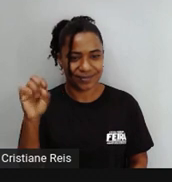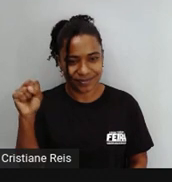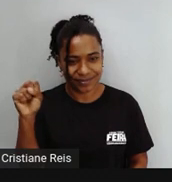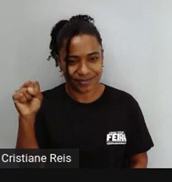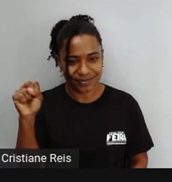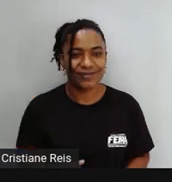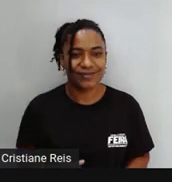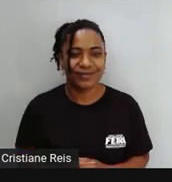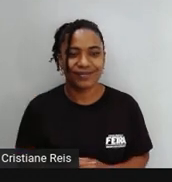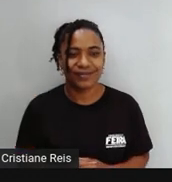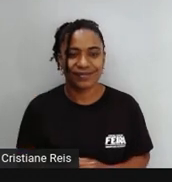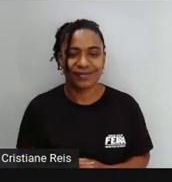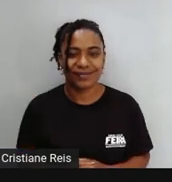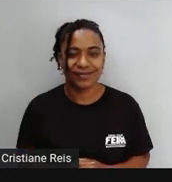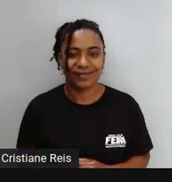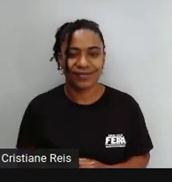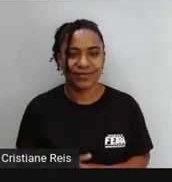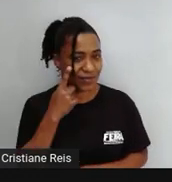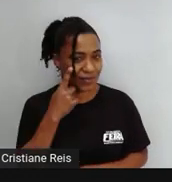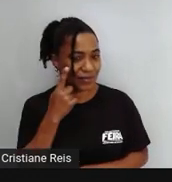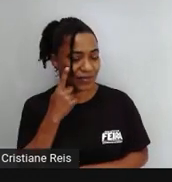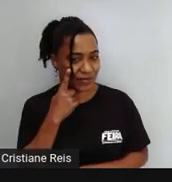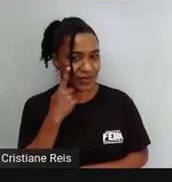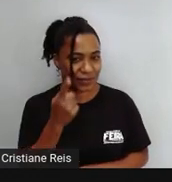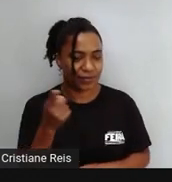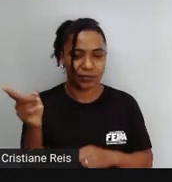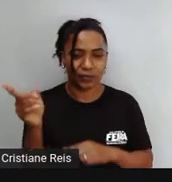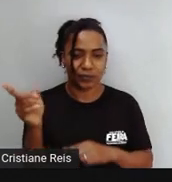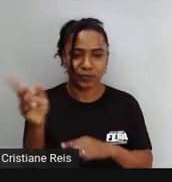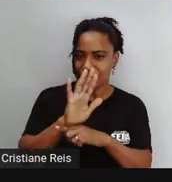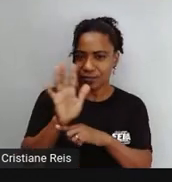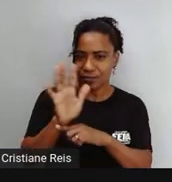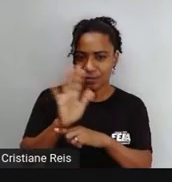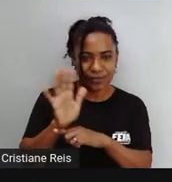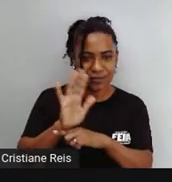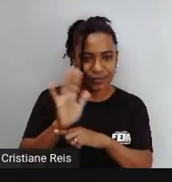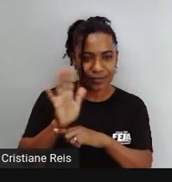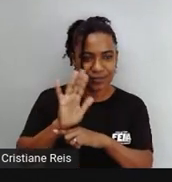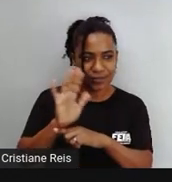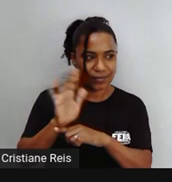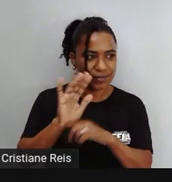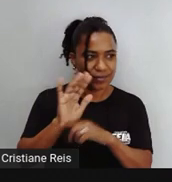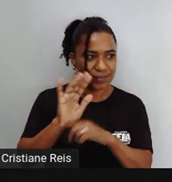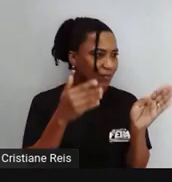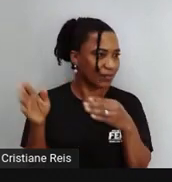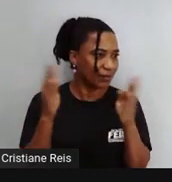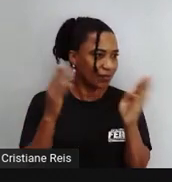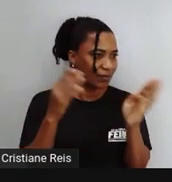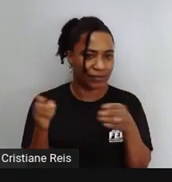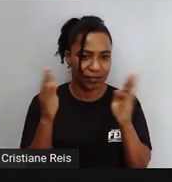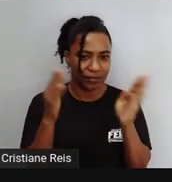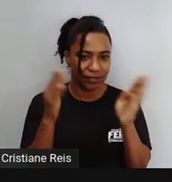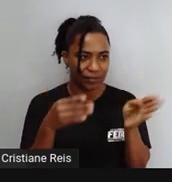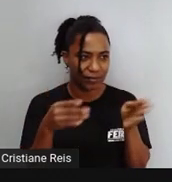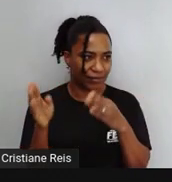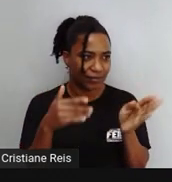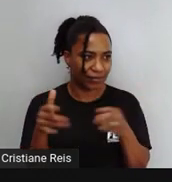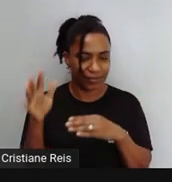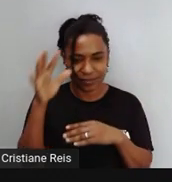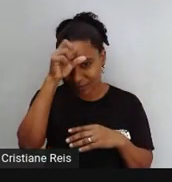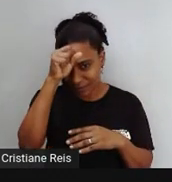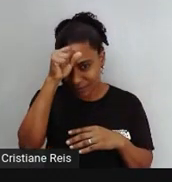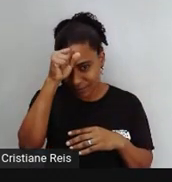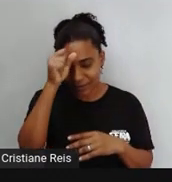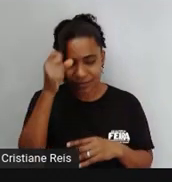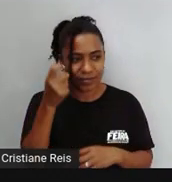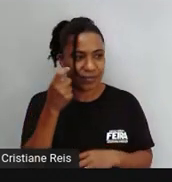Listen and repeat. Então, nós vamos agora assistir a um vídeo, porque é importante que a gente pratique a pronúncia